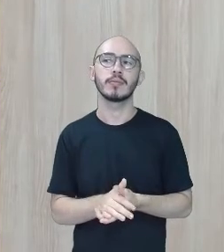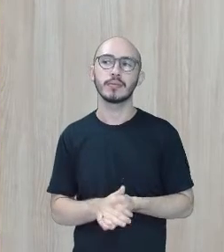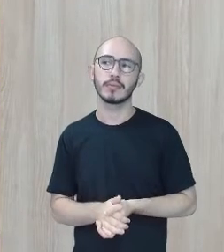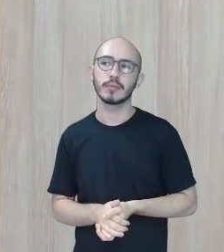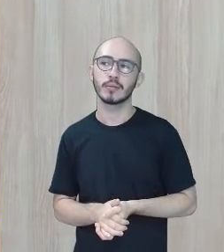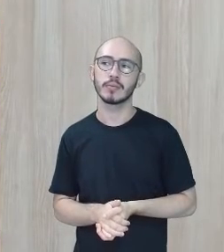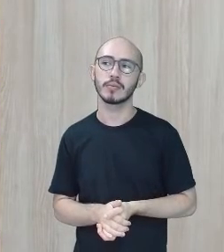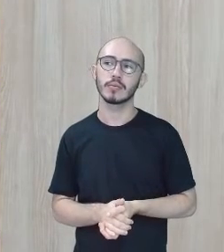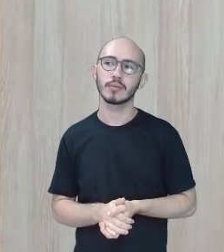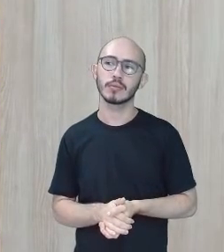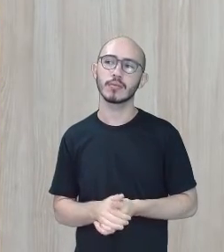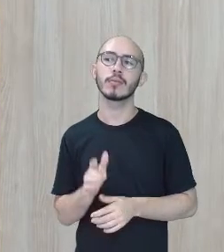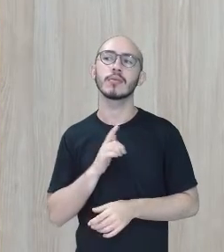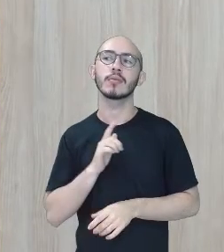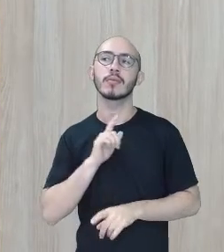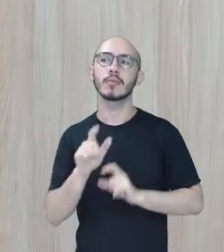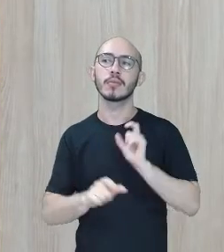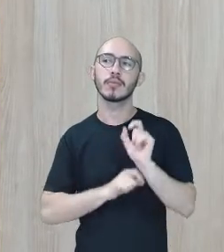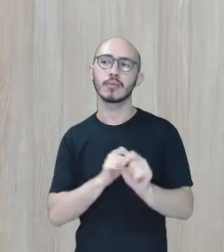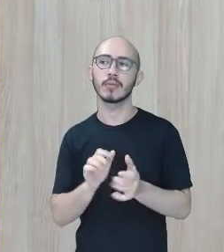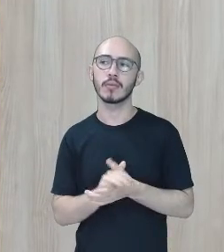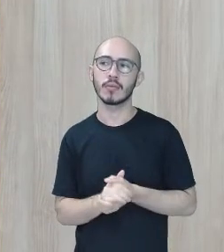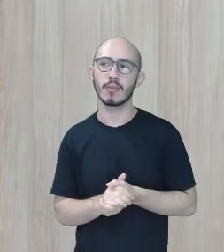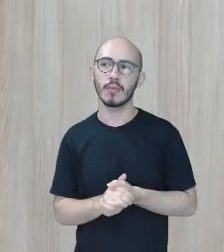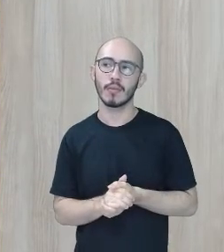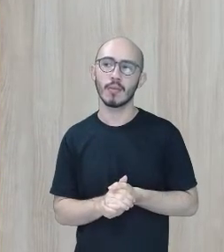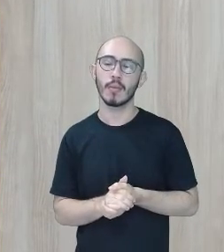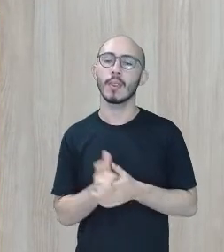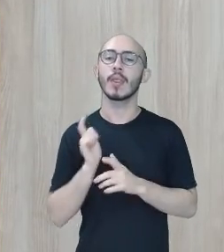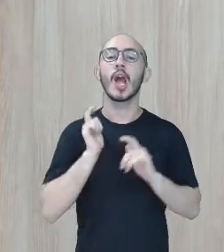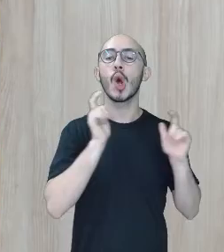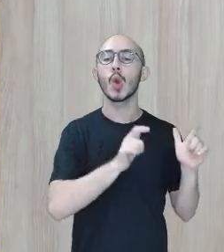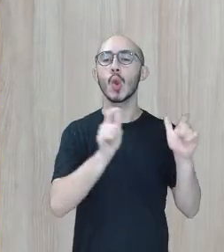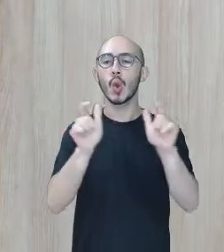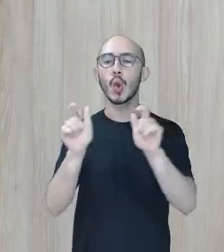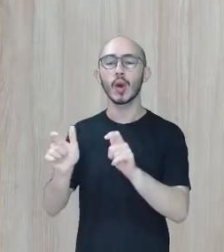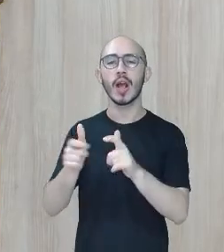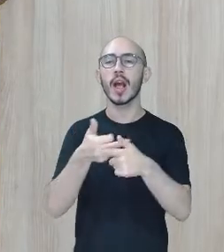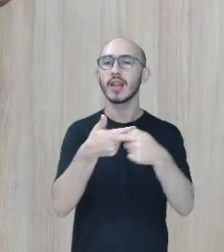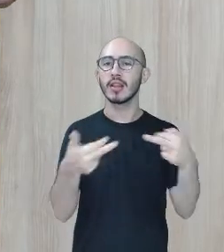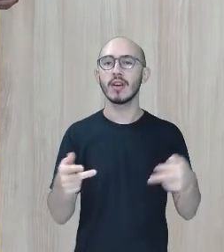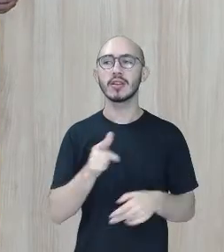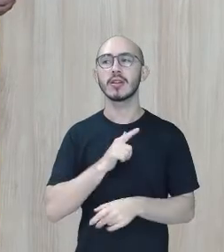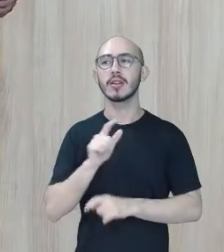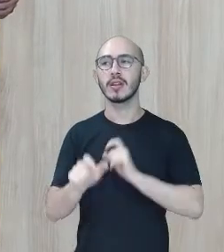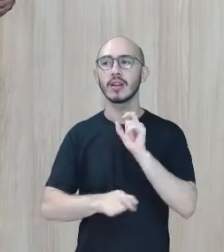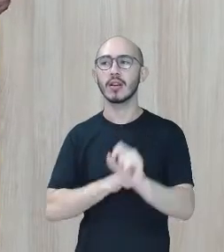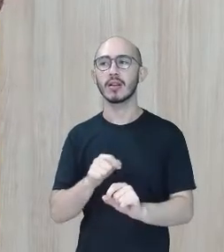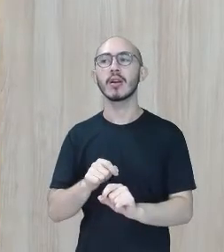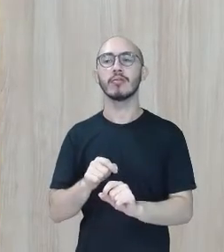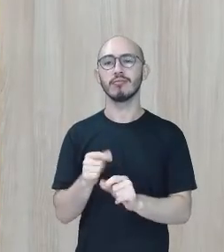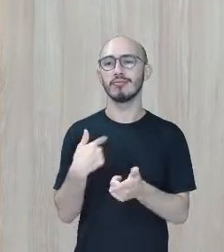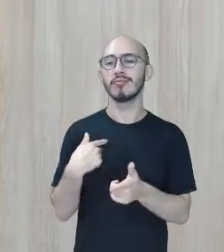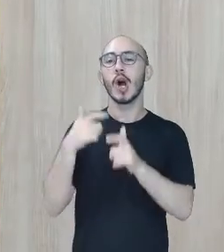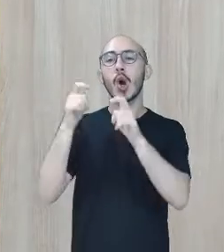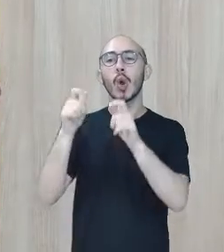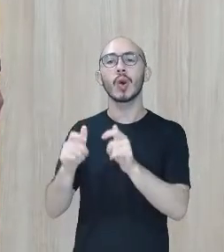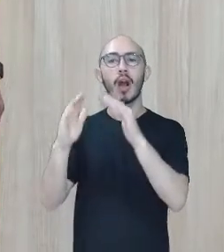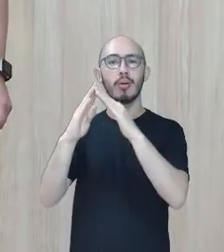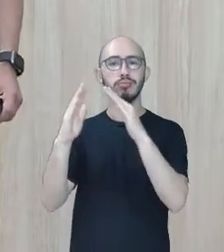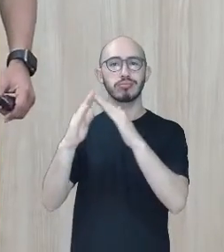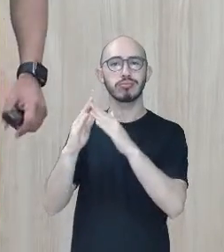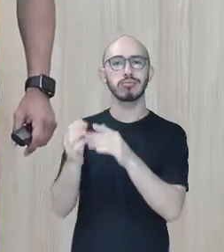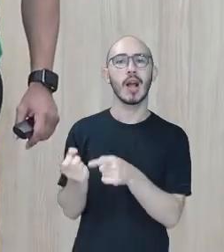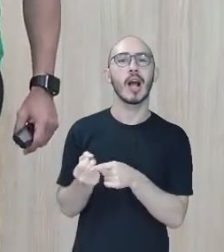a gente passa, né, Leno, a gente vê vários locais, aluga-se galpão